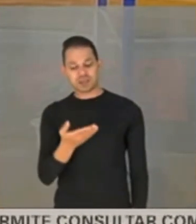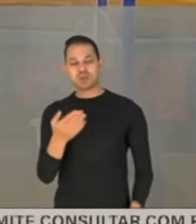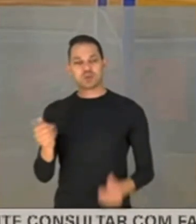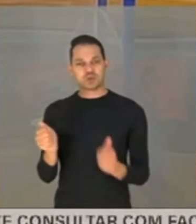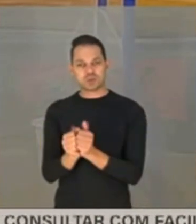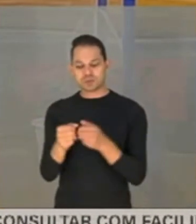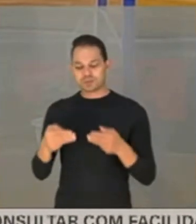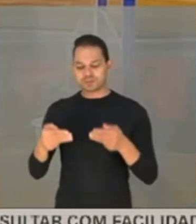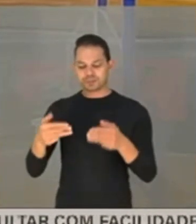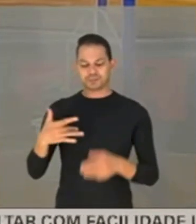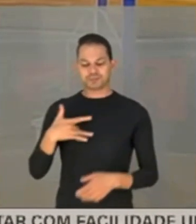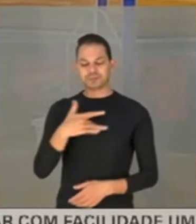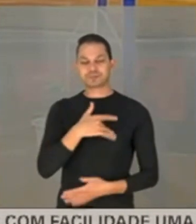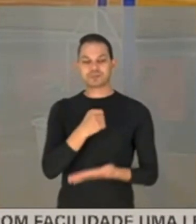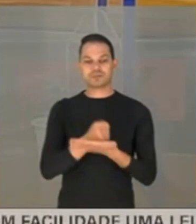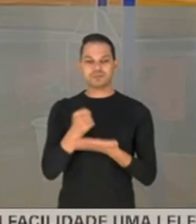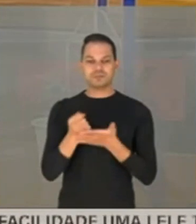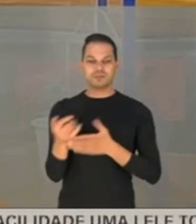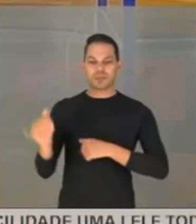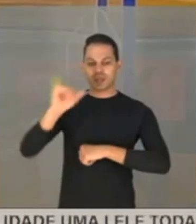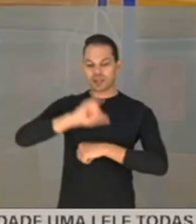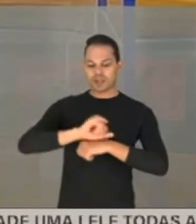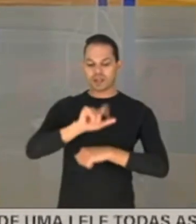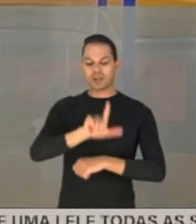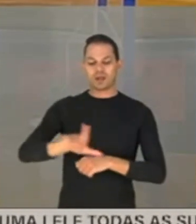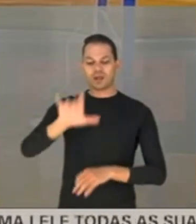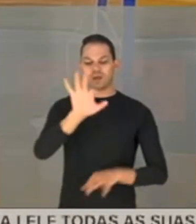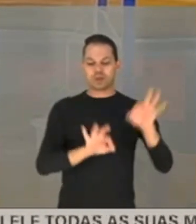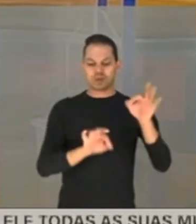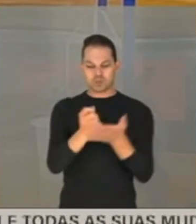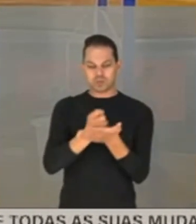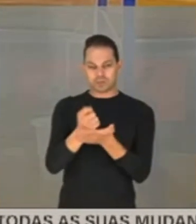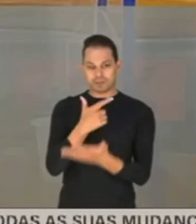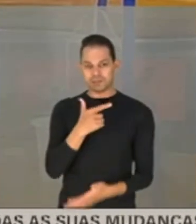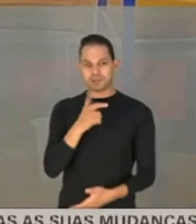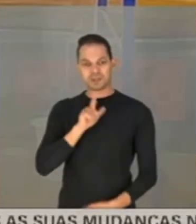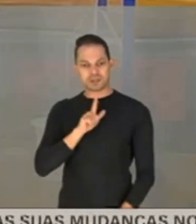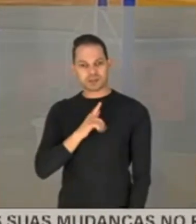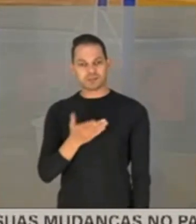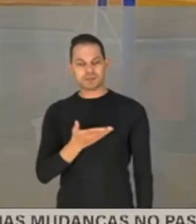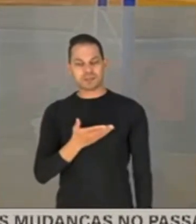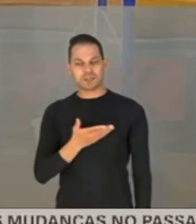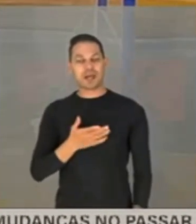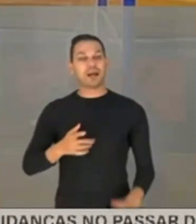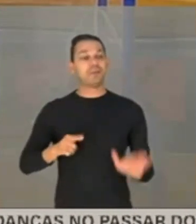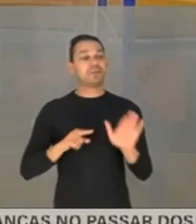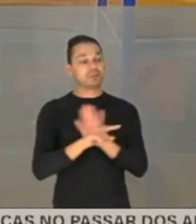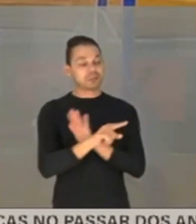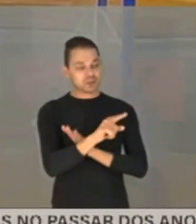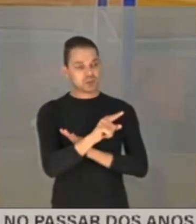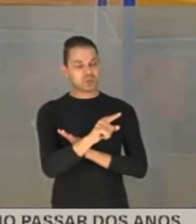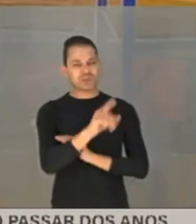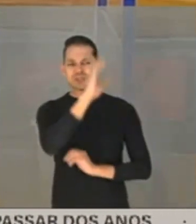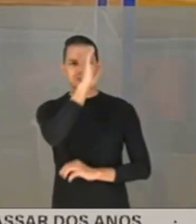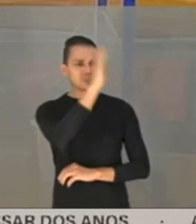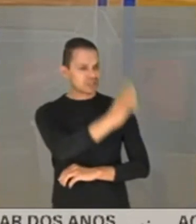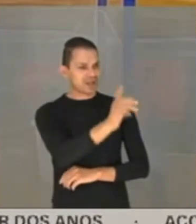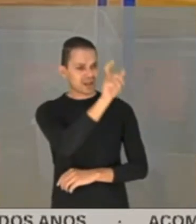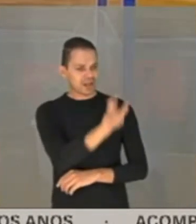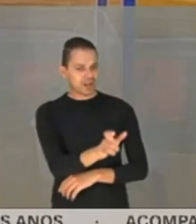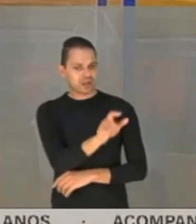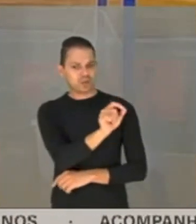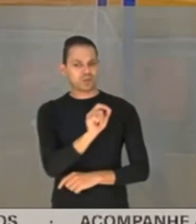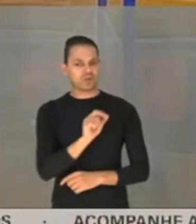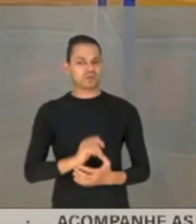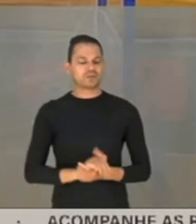Saúde têm um contrato para centralização logística de medicamentos. A pergunta que eu faço bem direta para o senhor é o